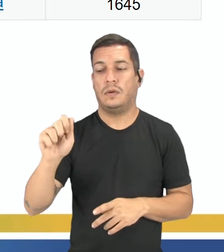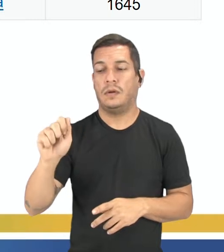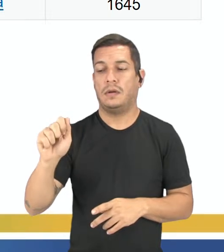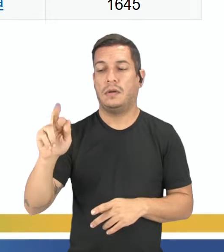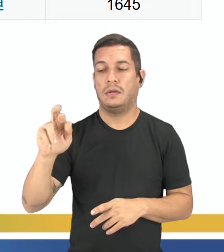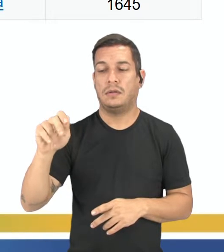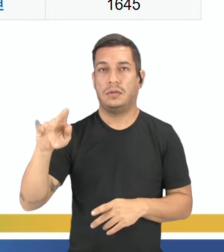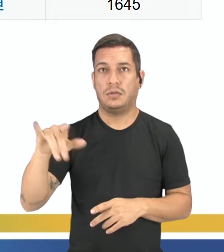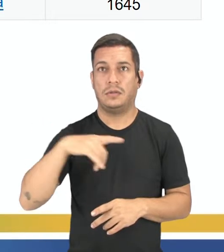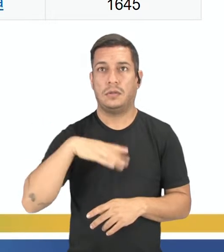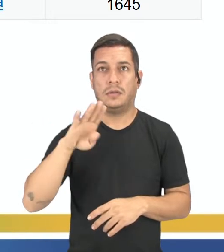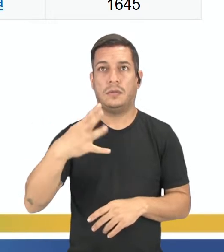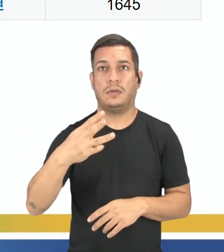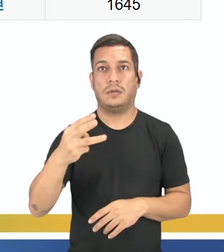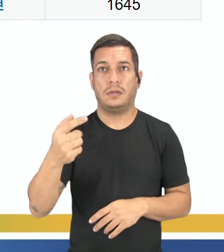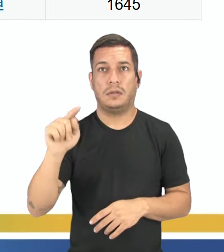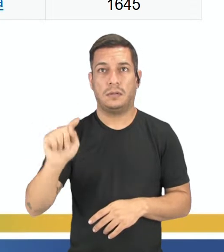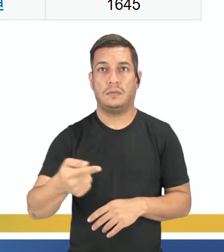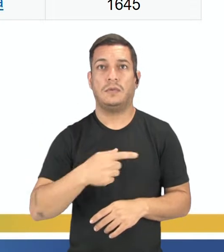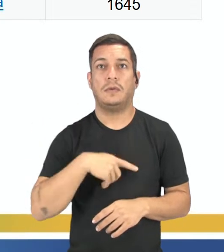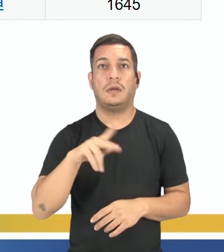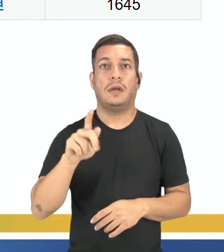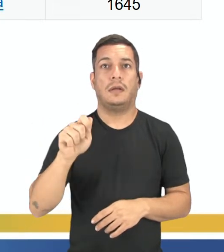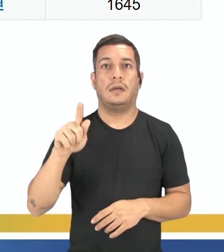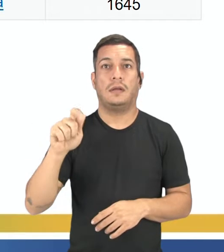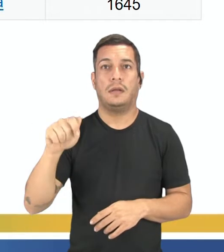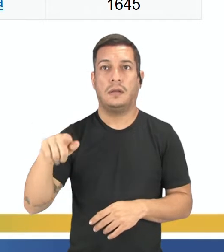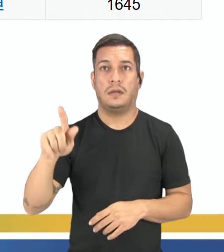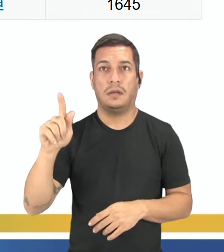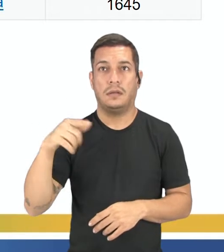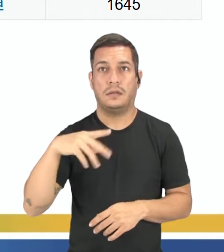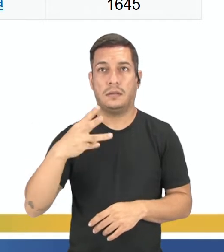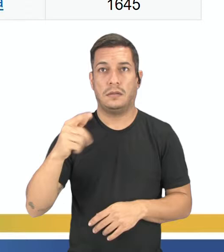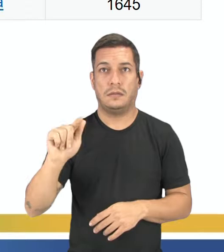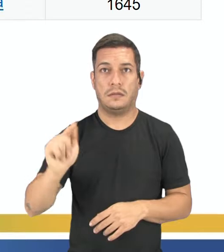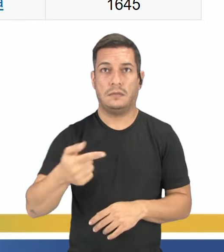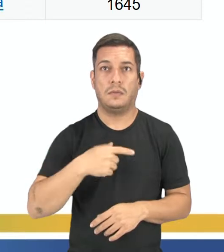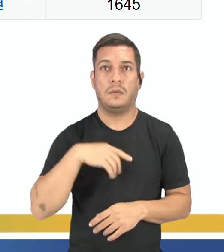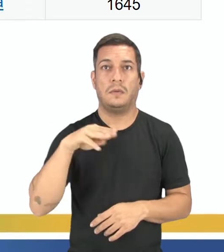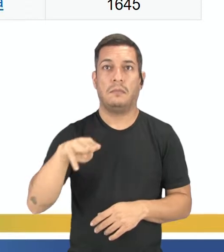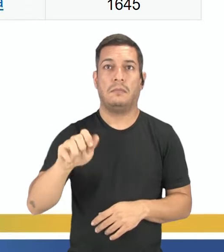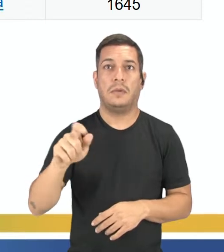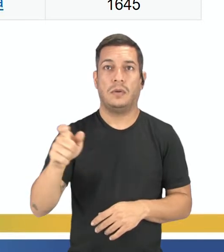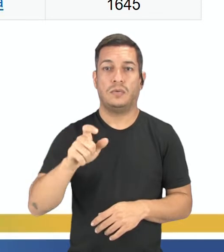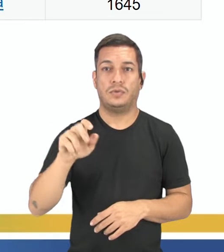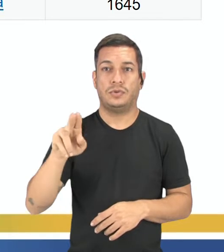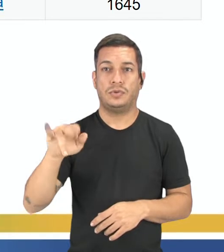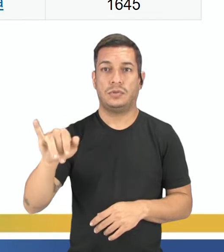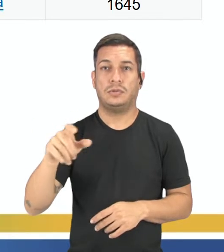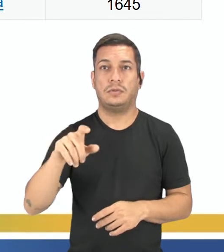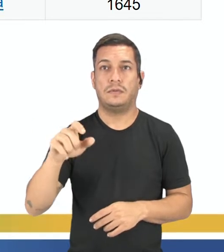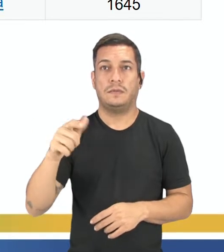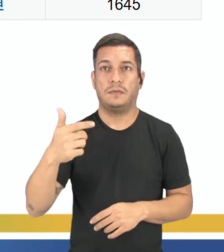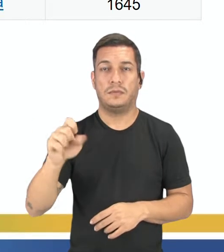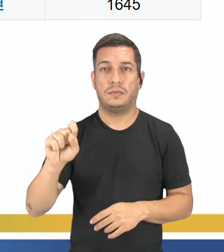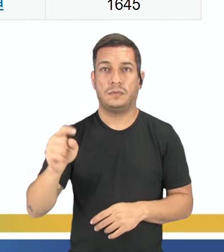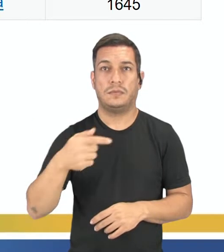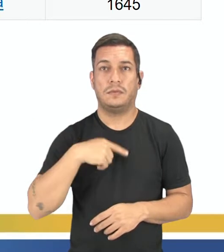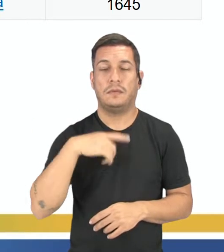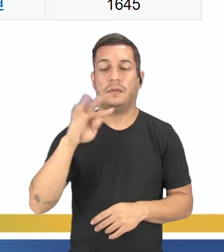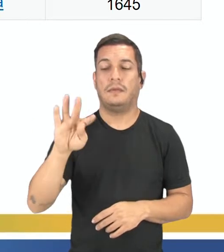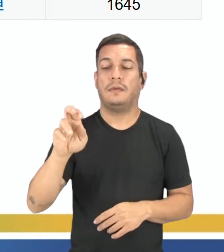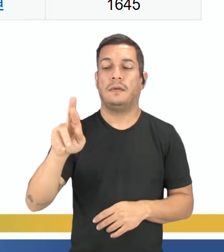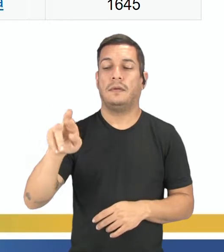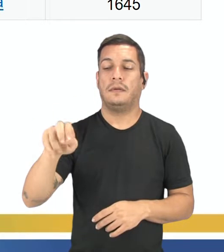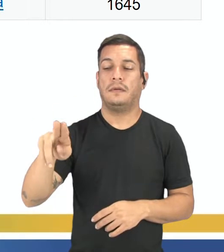que tem mais de 43 mil, o Caiangage, com mais de 37 mil, o Macuxi, com mais de 28 mil, o